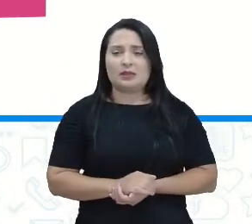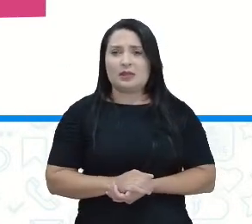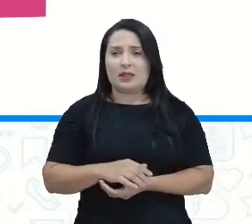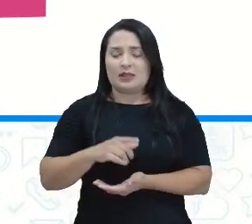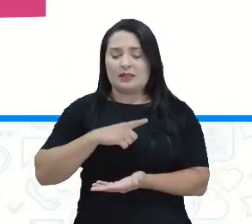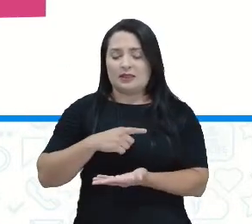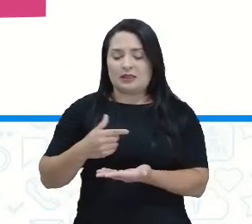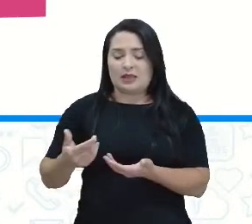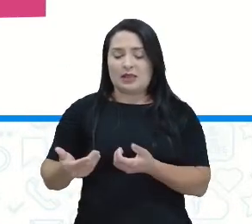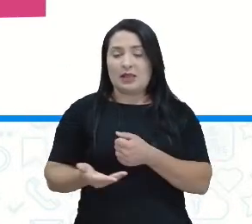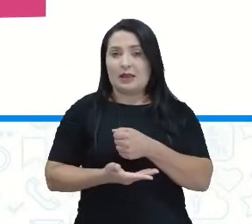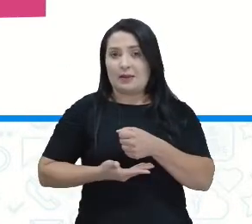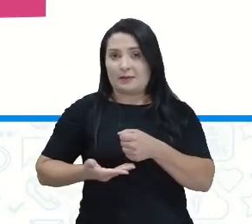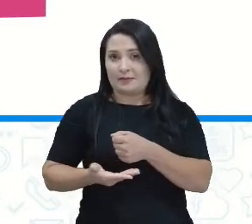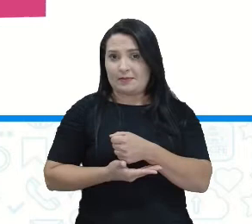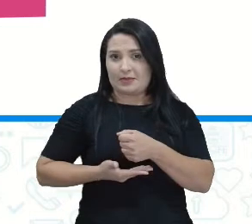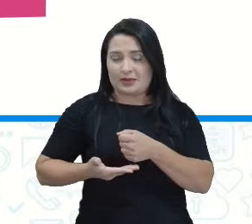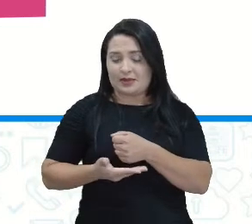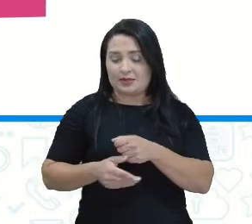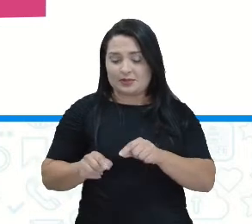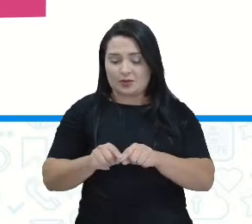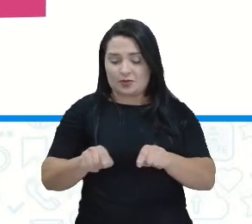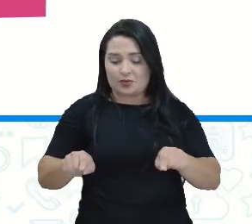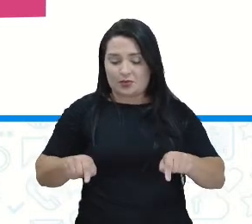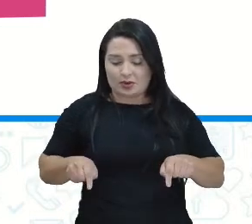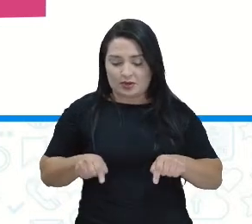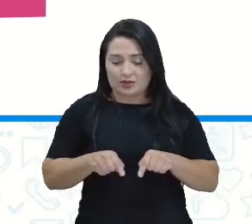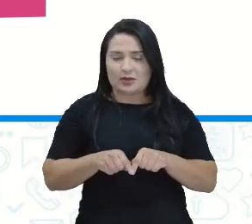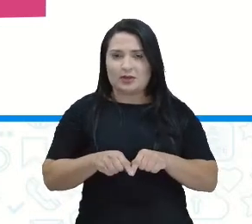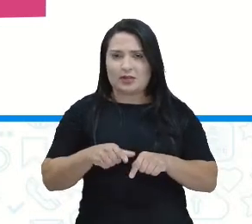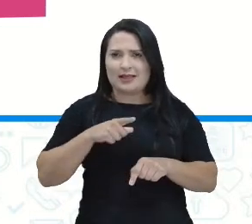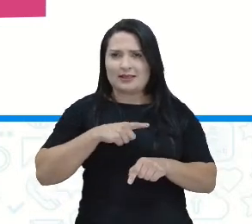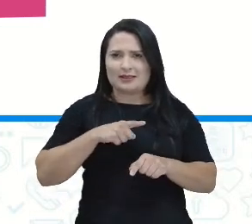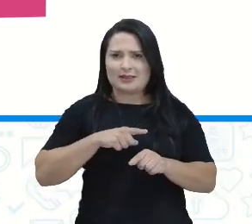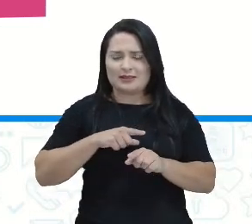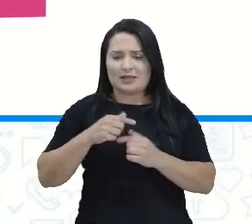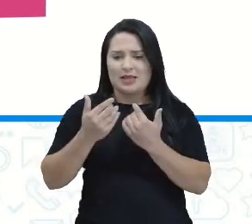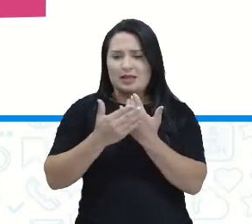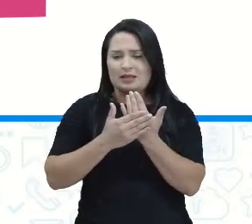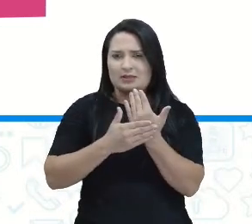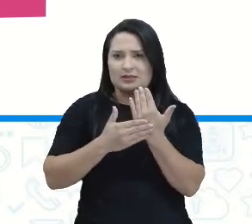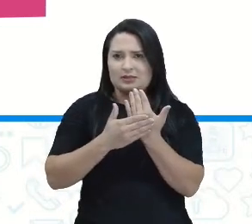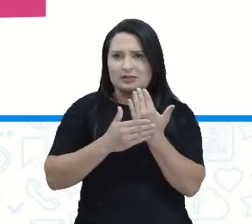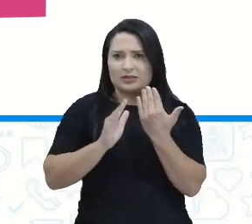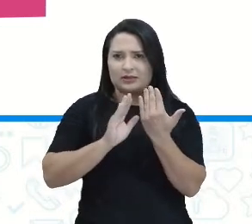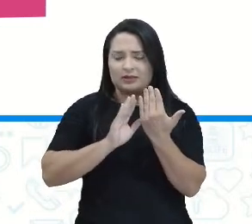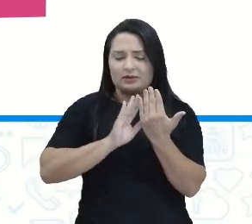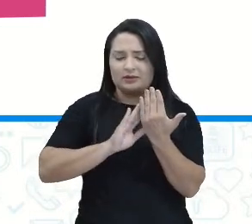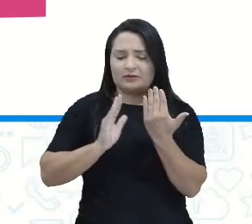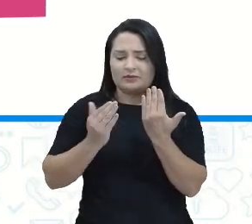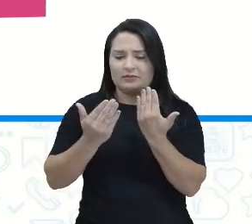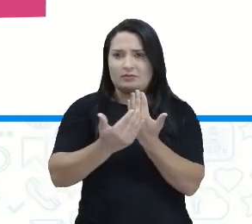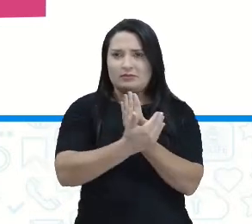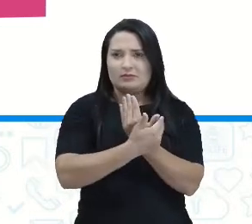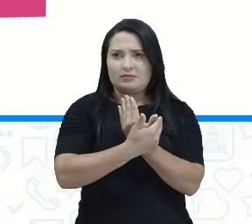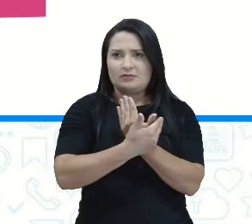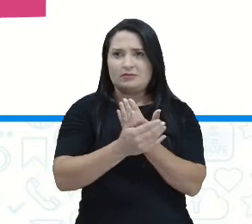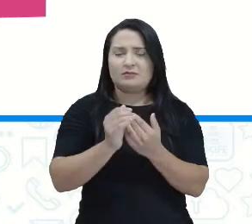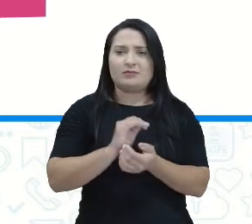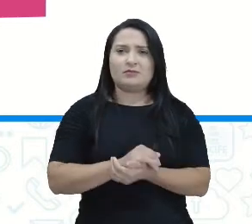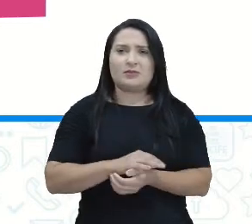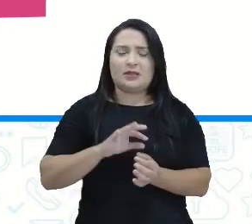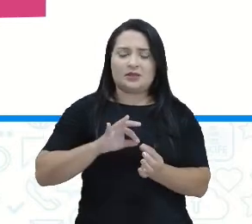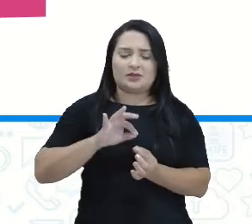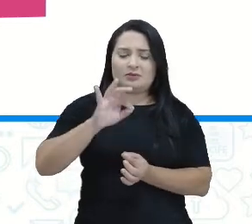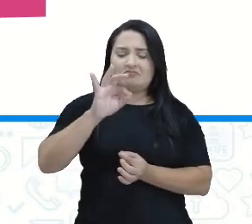base quadrada, mas será que ela tem 6 faces? Ela tem retas, né, linhas retas, mas ela não